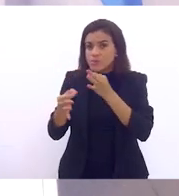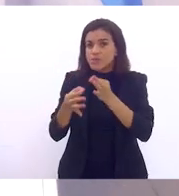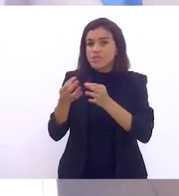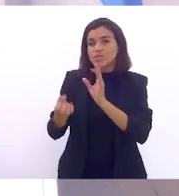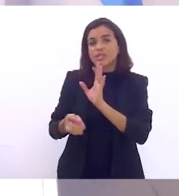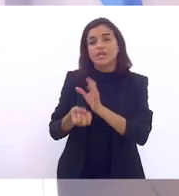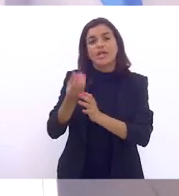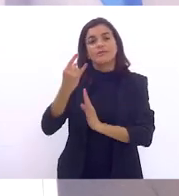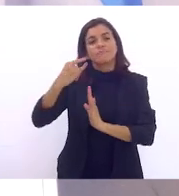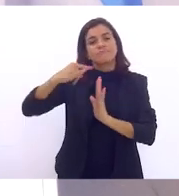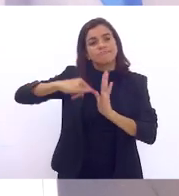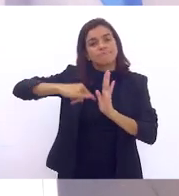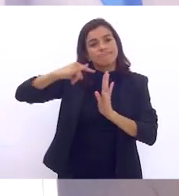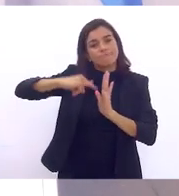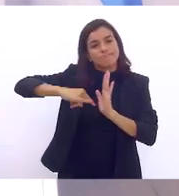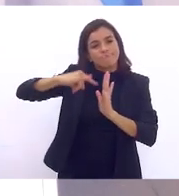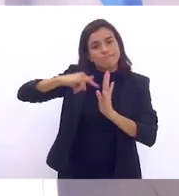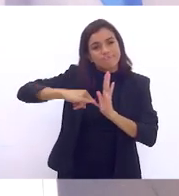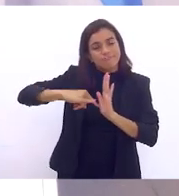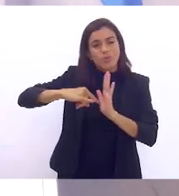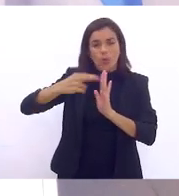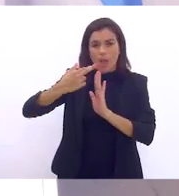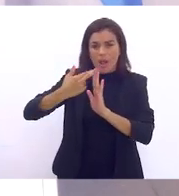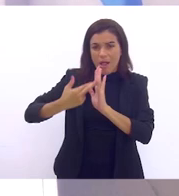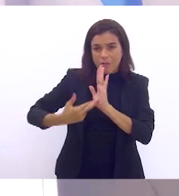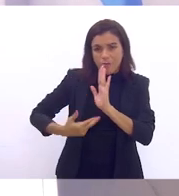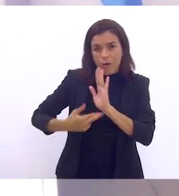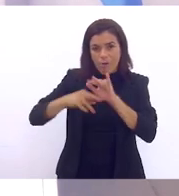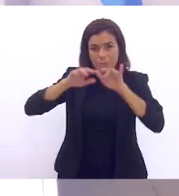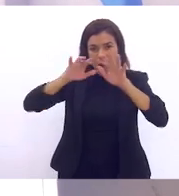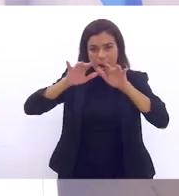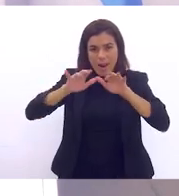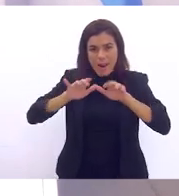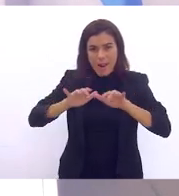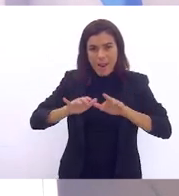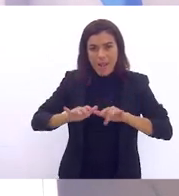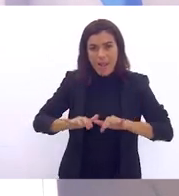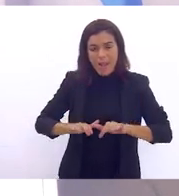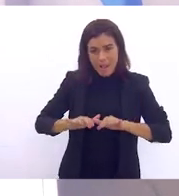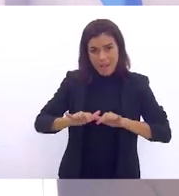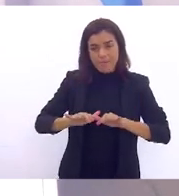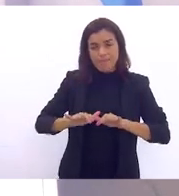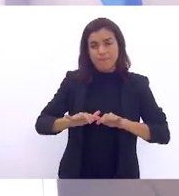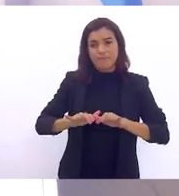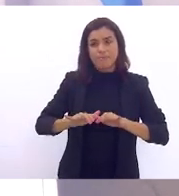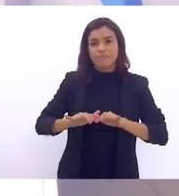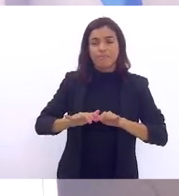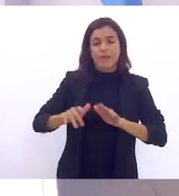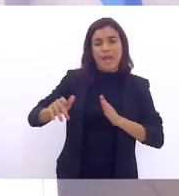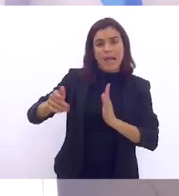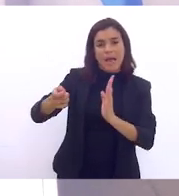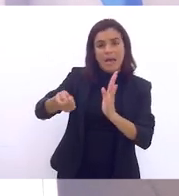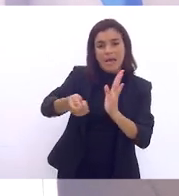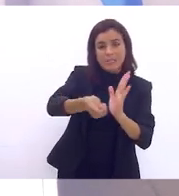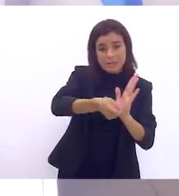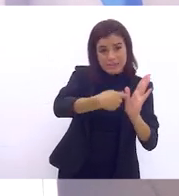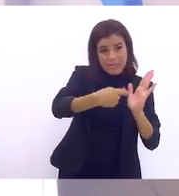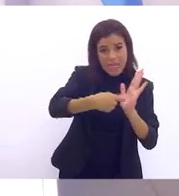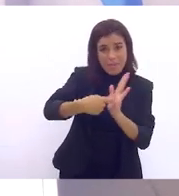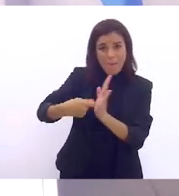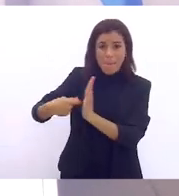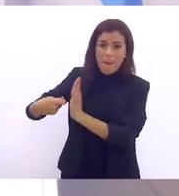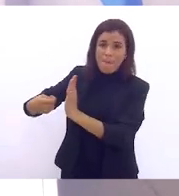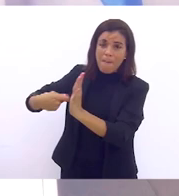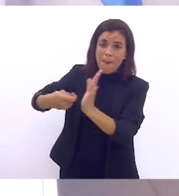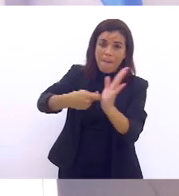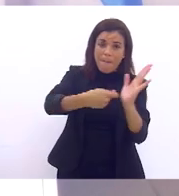documento eh ao final da da da audiência eh assinado pelas pessoas que estão